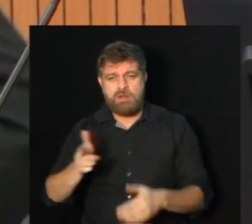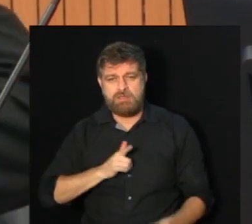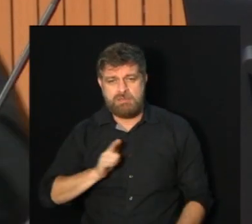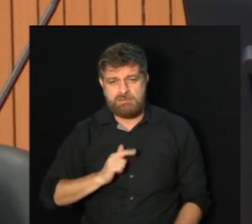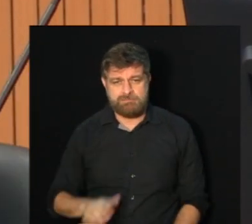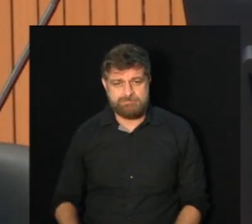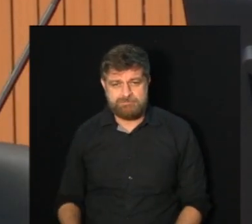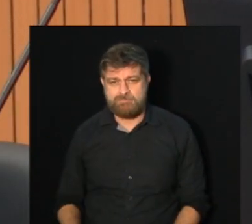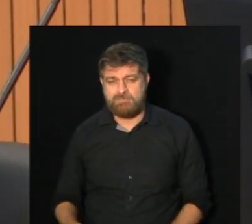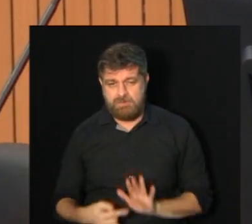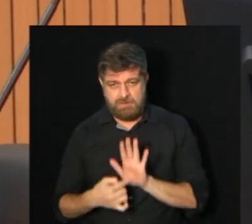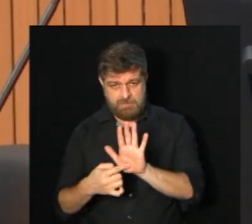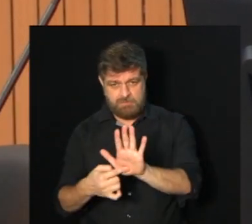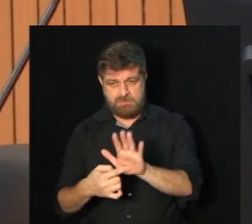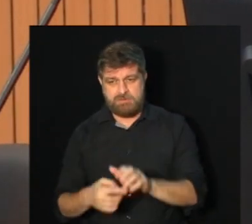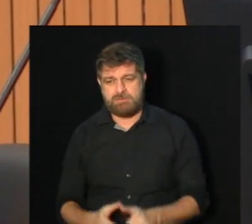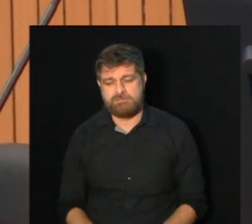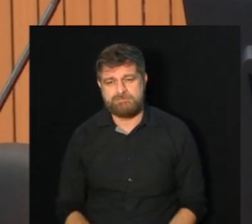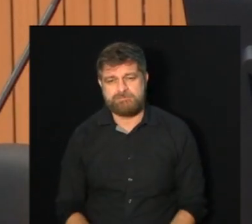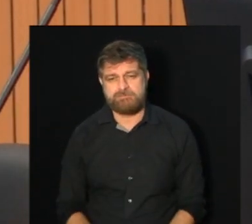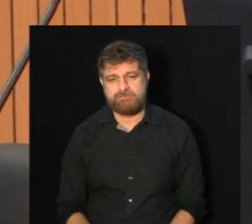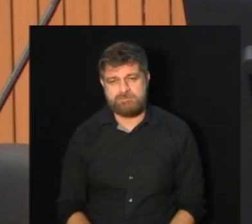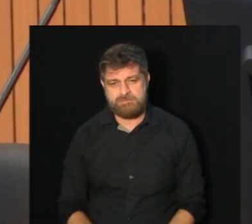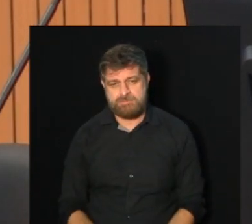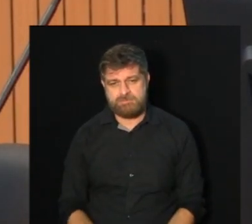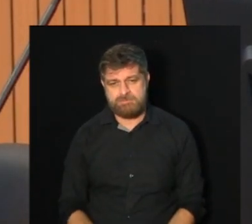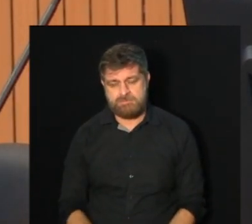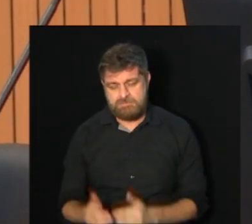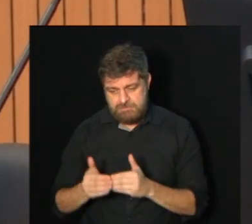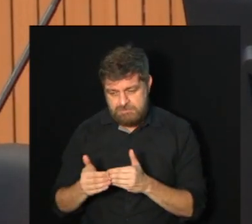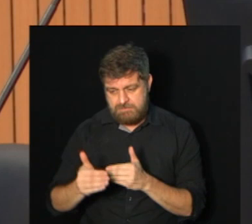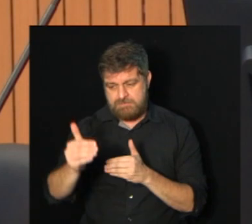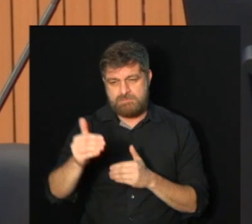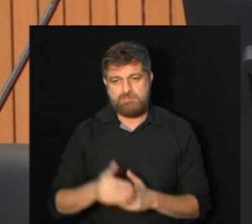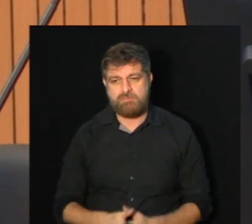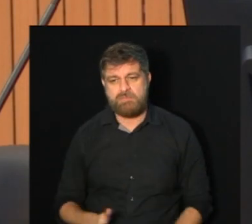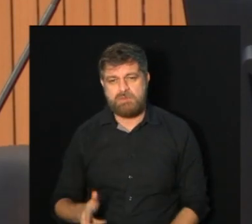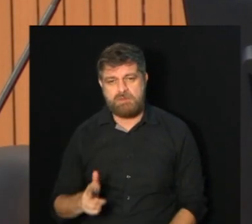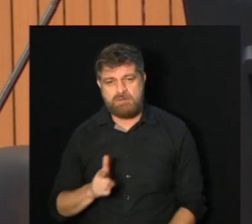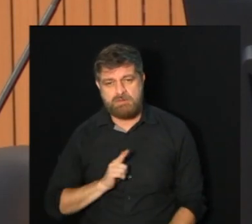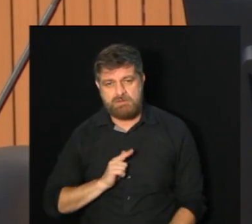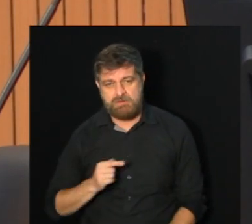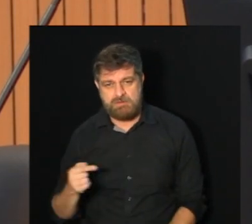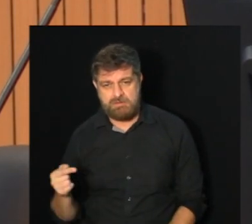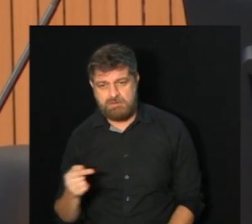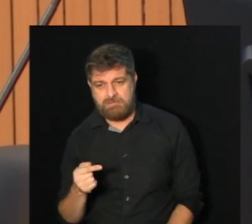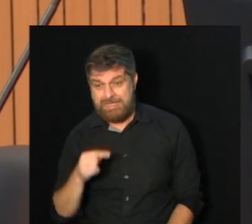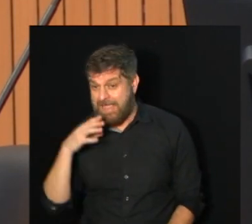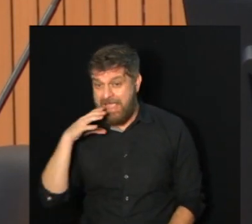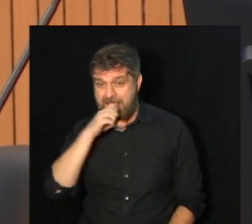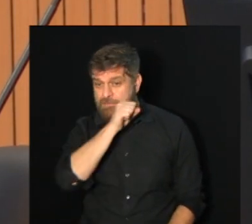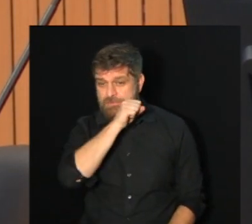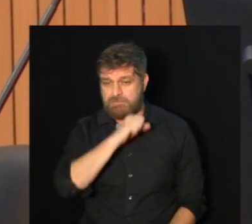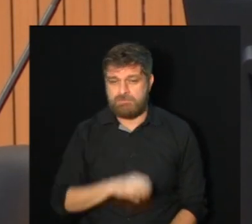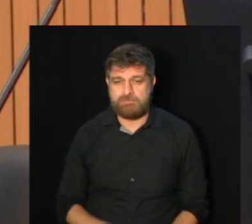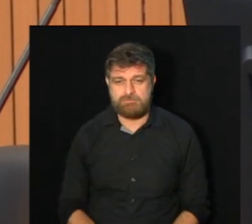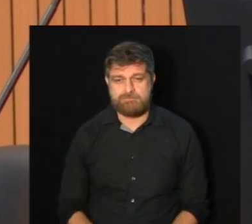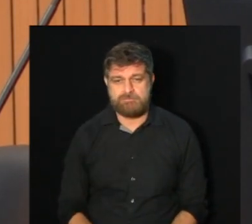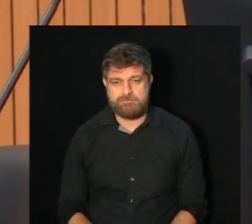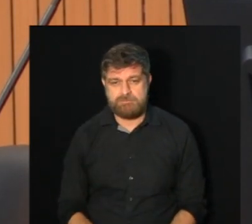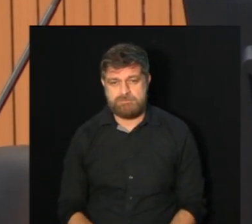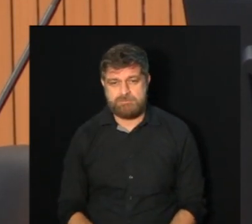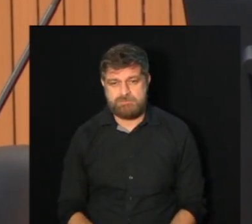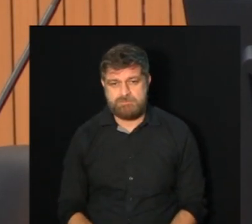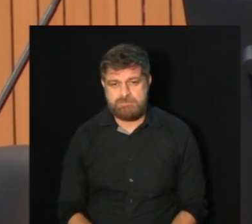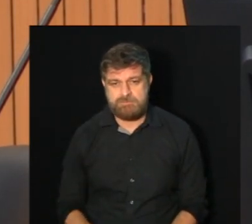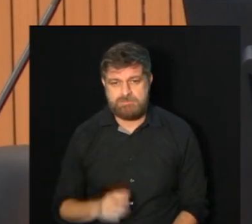muito. Eu pretendo mostrar isso para vocês. Vamos em frente aqui, a nossa agenda, que vai ser rápida. Então, mostra o